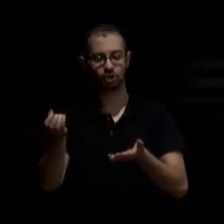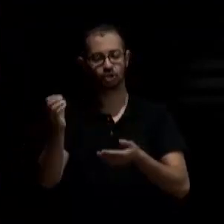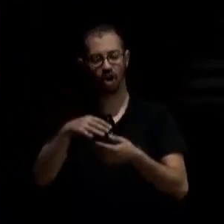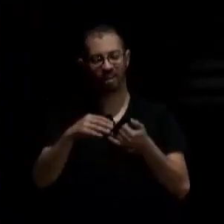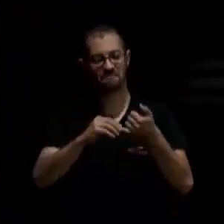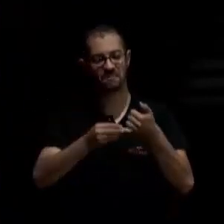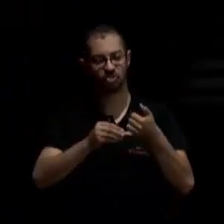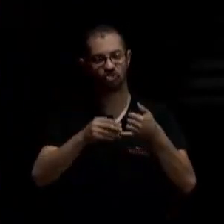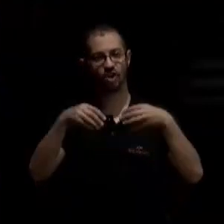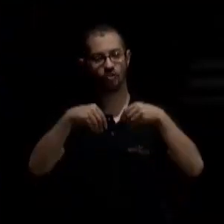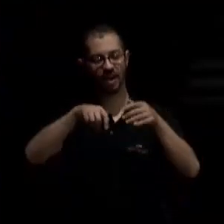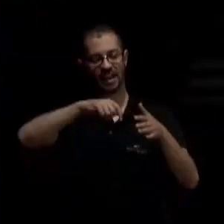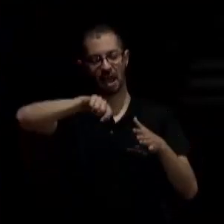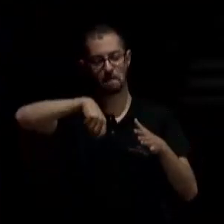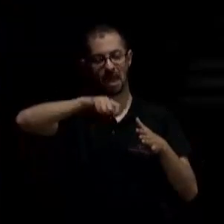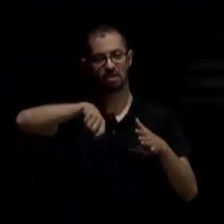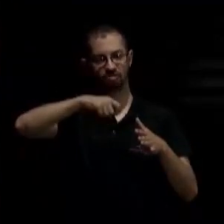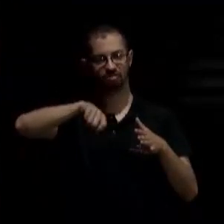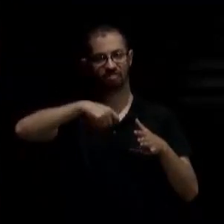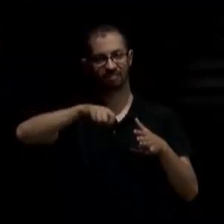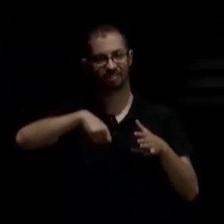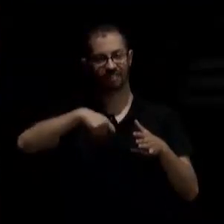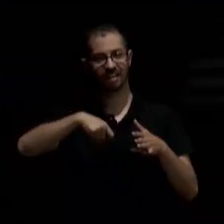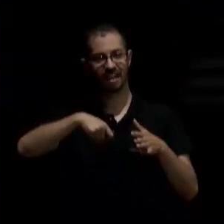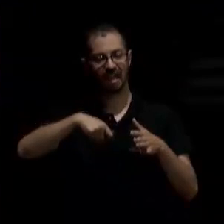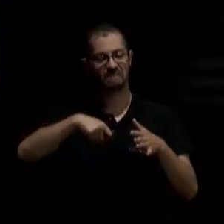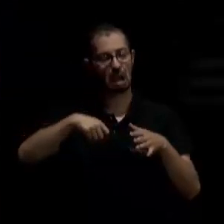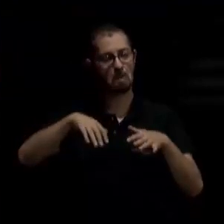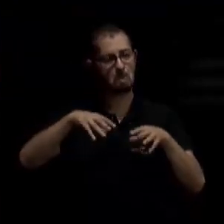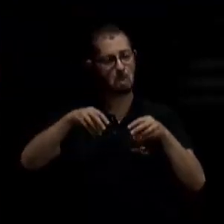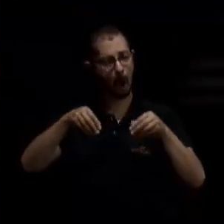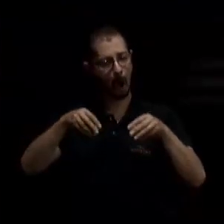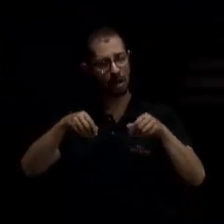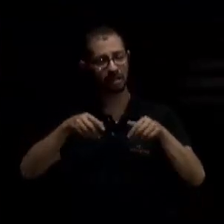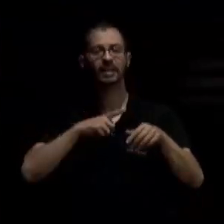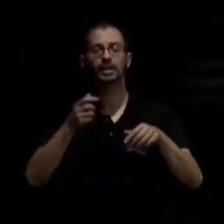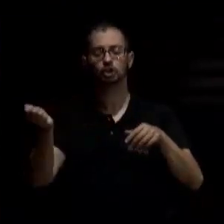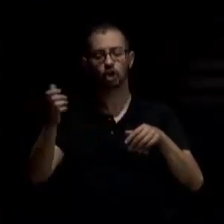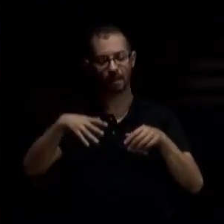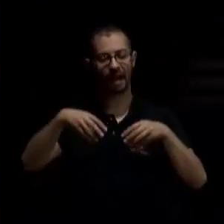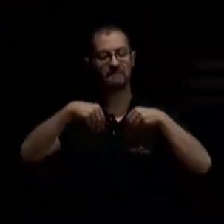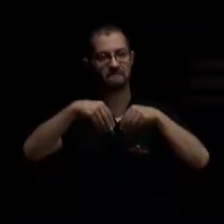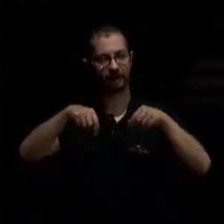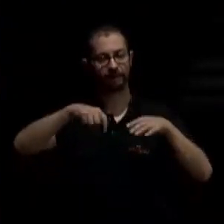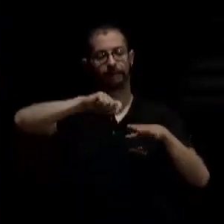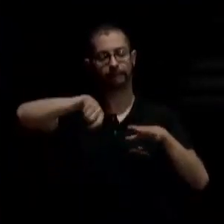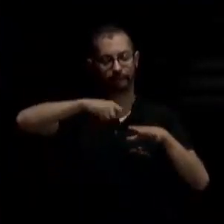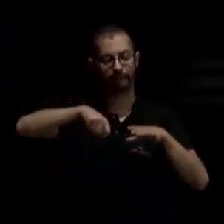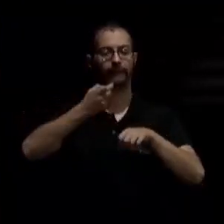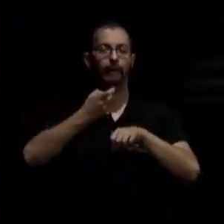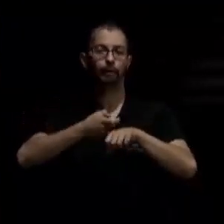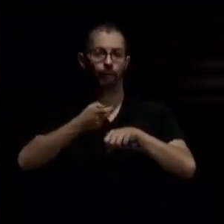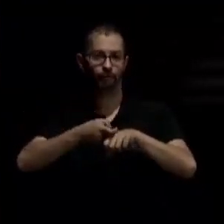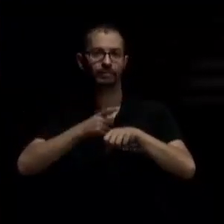bota a farinha, mexe um pouco, aí fica meio mole. Aí você bota mais farinha, aí fica meio dura. Aí você